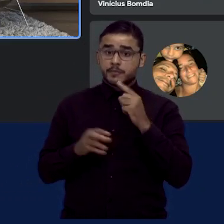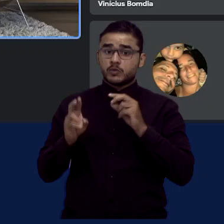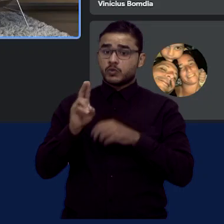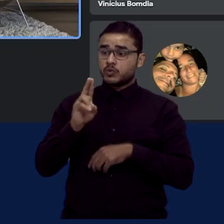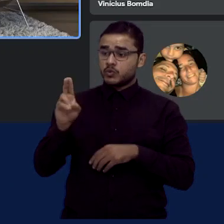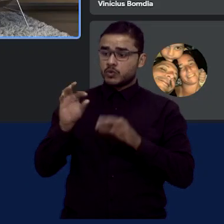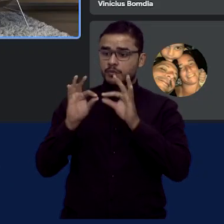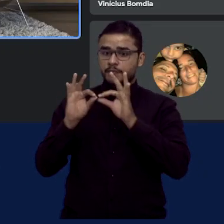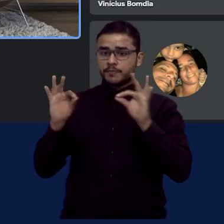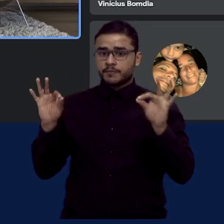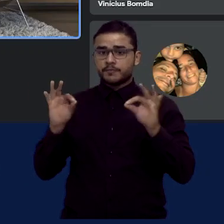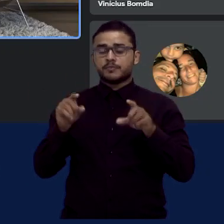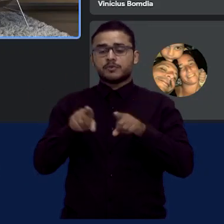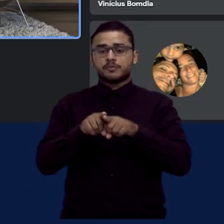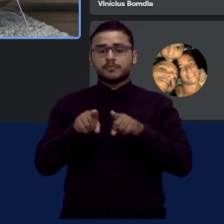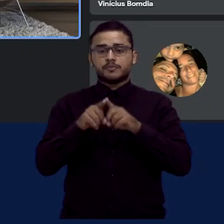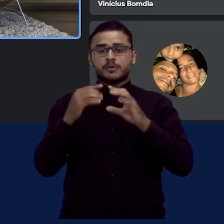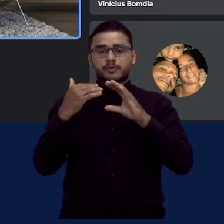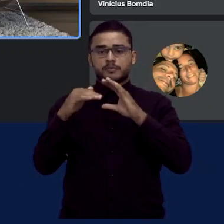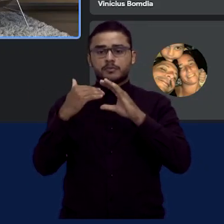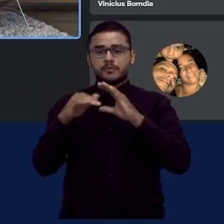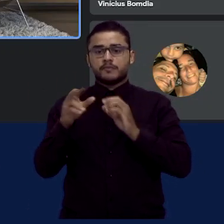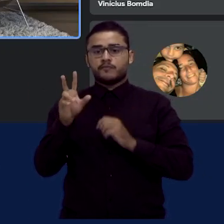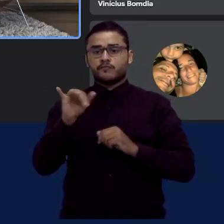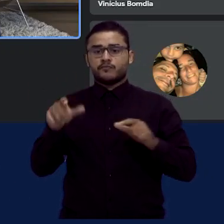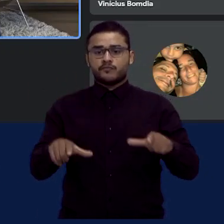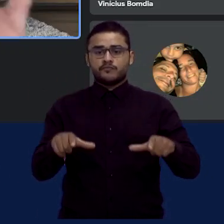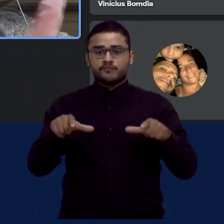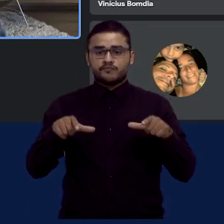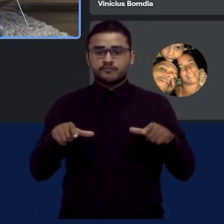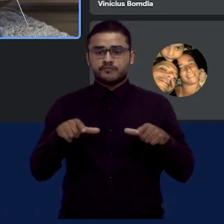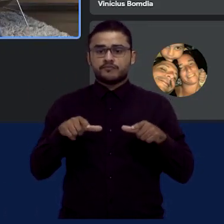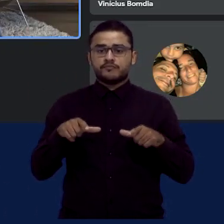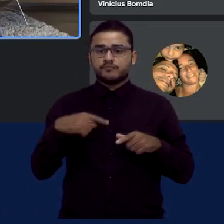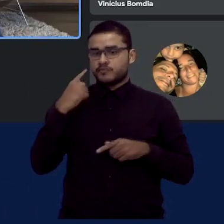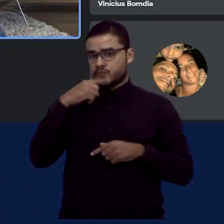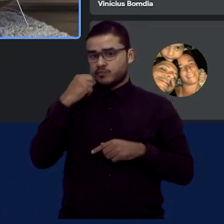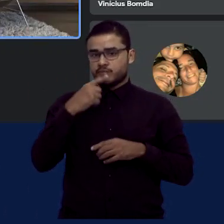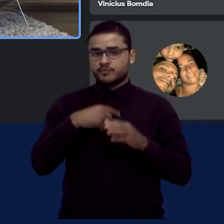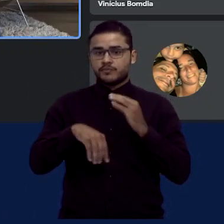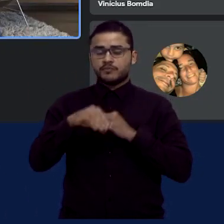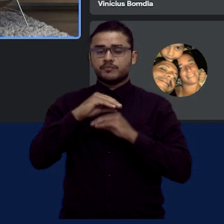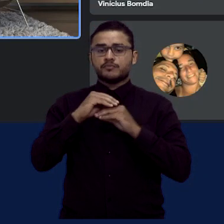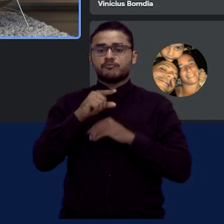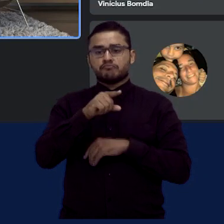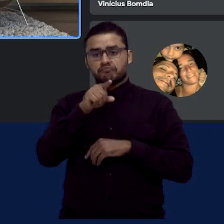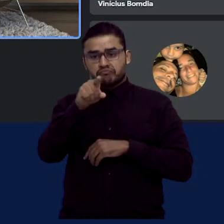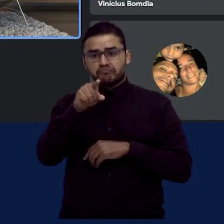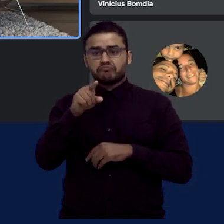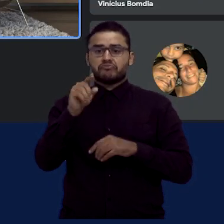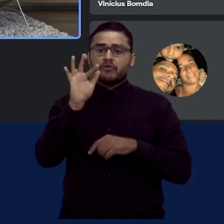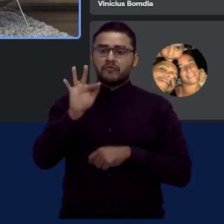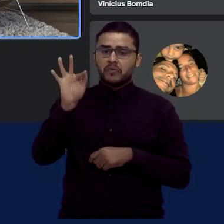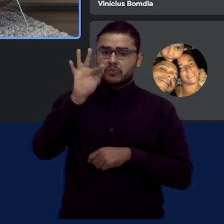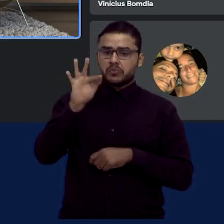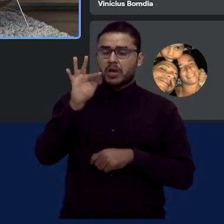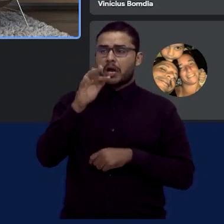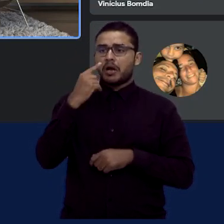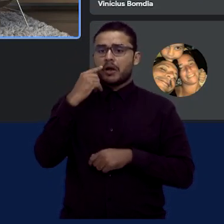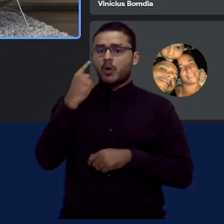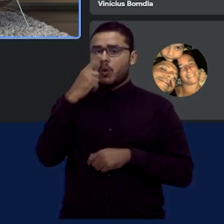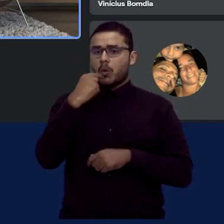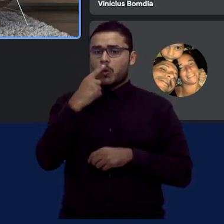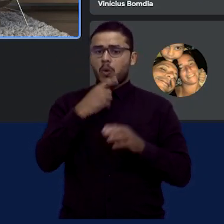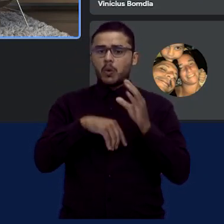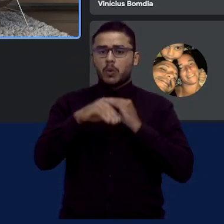completo e seu e-mail, a gente pode inclusive emitir esse certificado que pode contar aí em créditos complementares na sua faculdade, enfim, fique à vontade